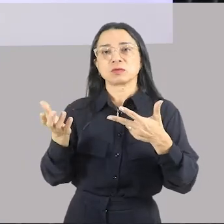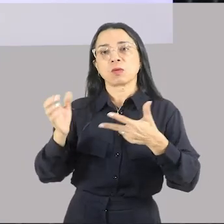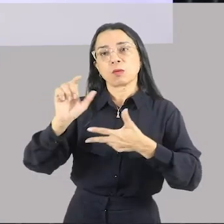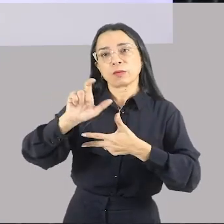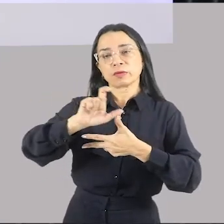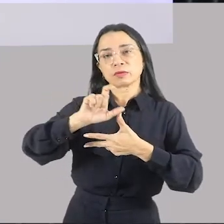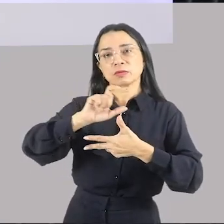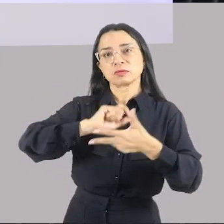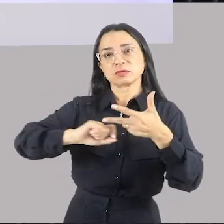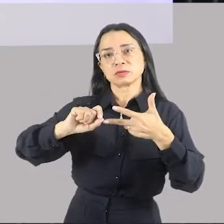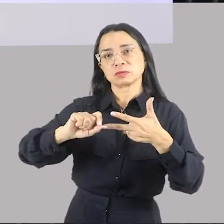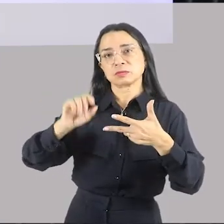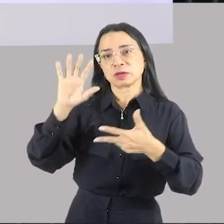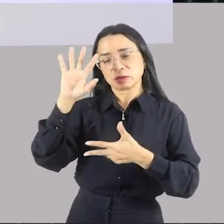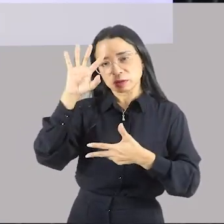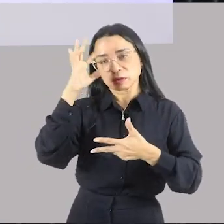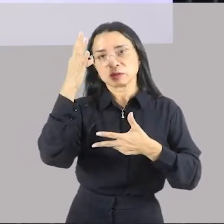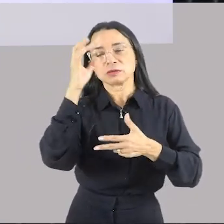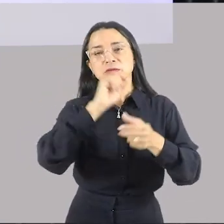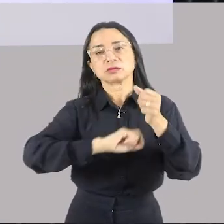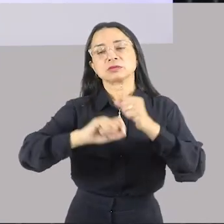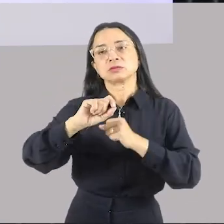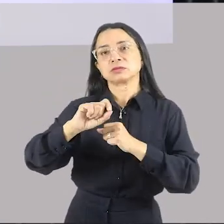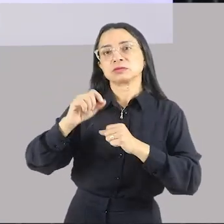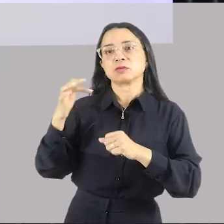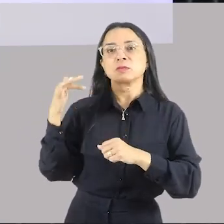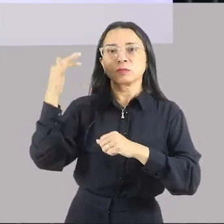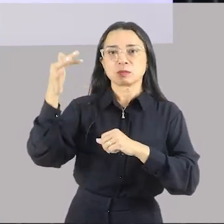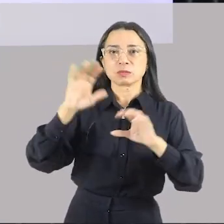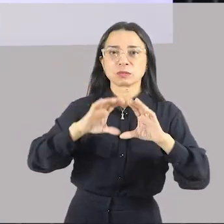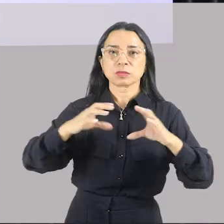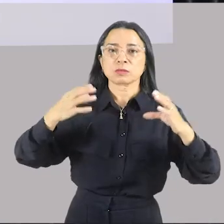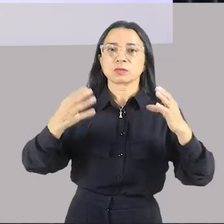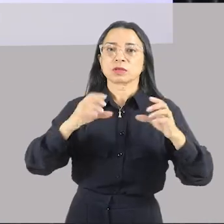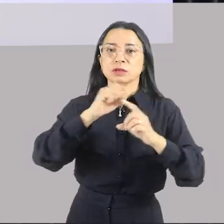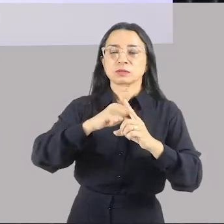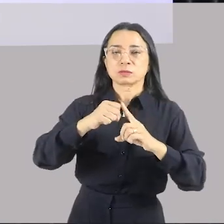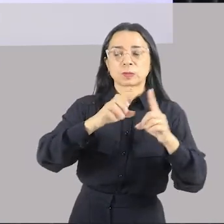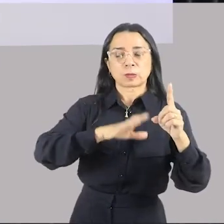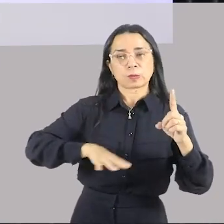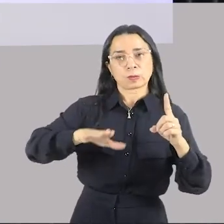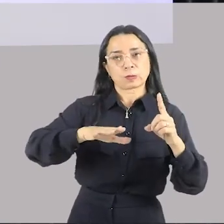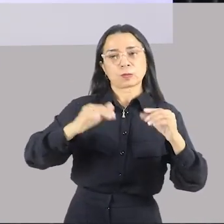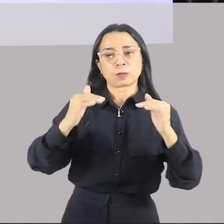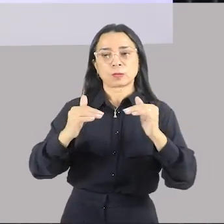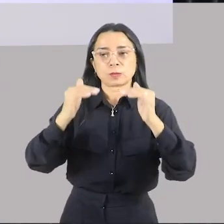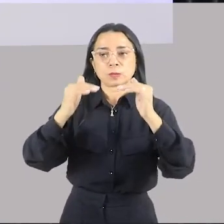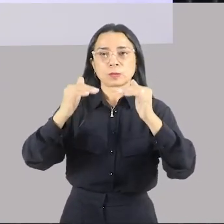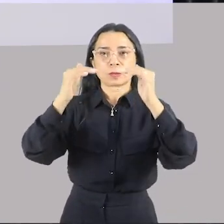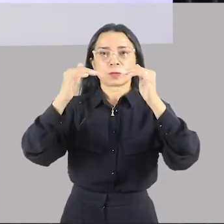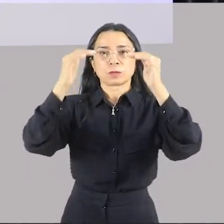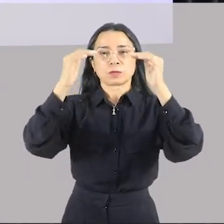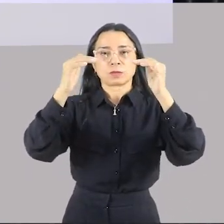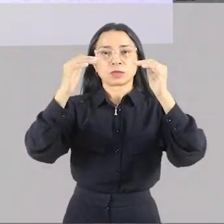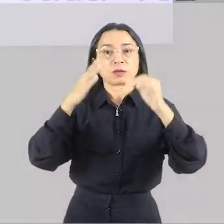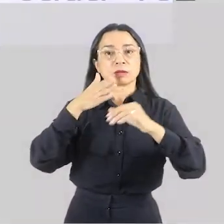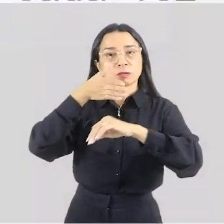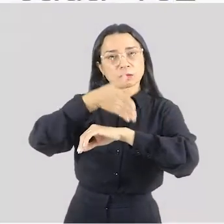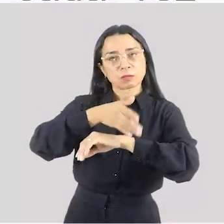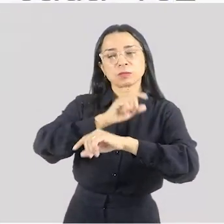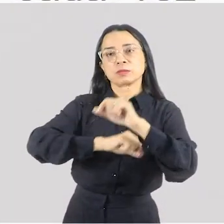sua comunidade, da sociedade. Então, são níveis, né, que vão aumentando a participação política, segundo Giacomo